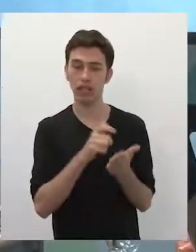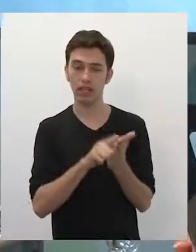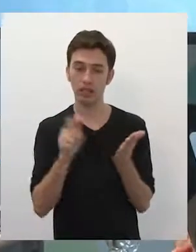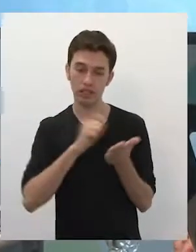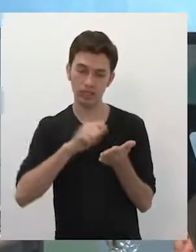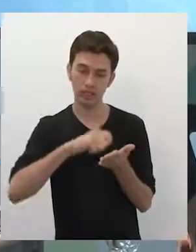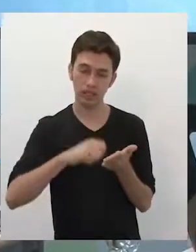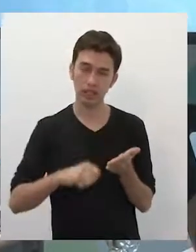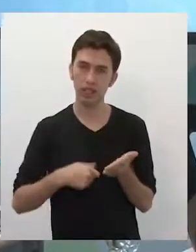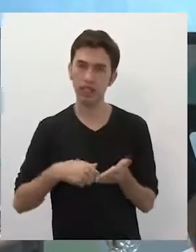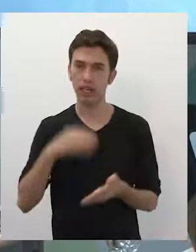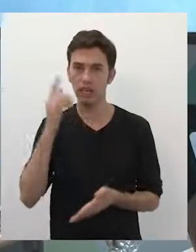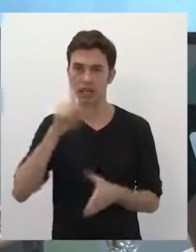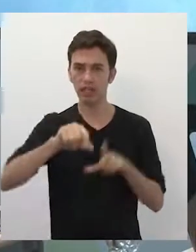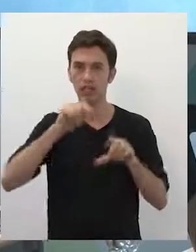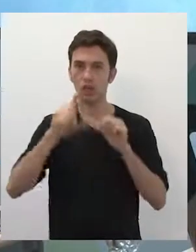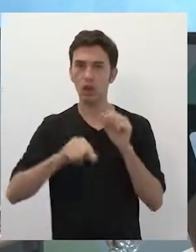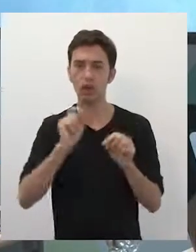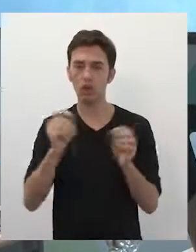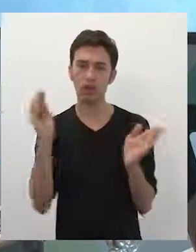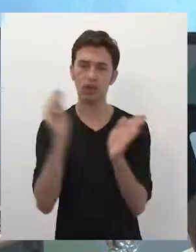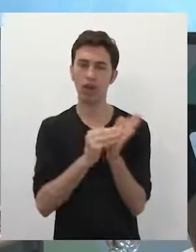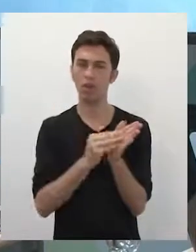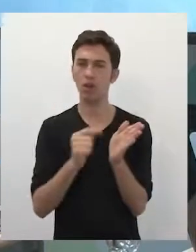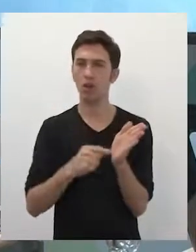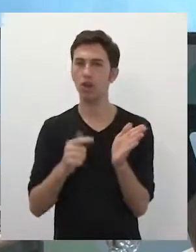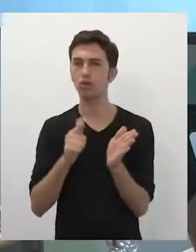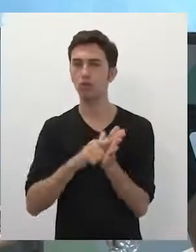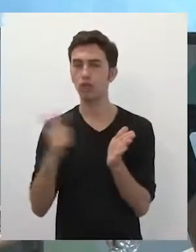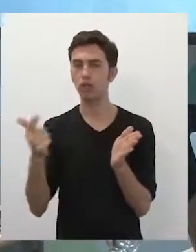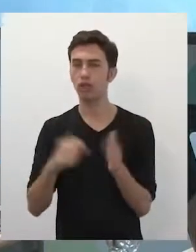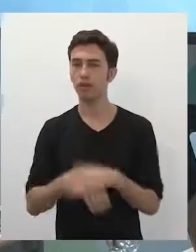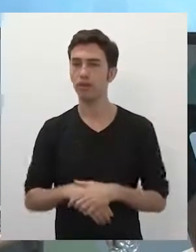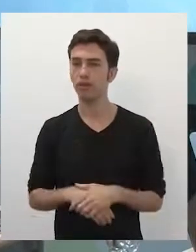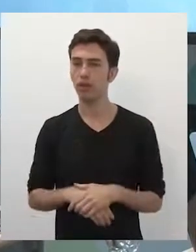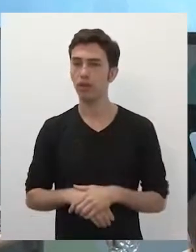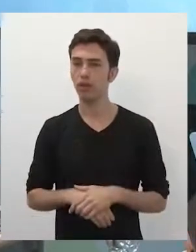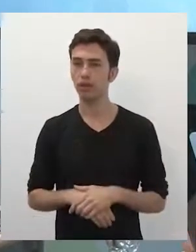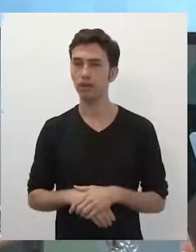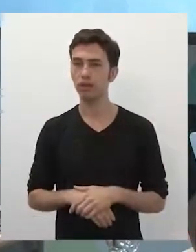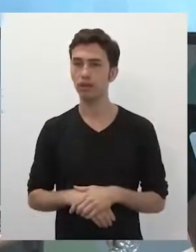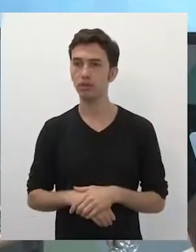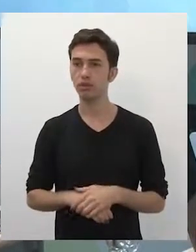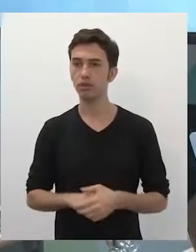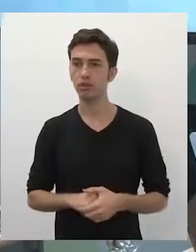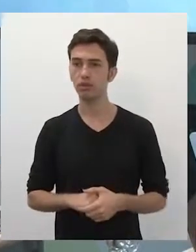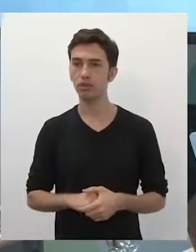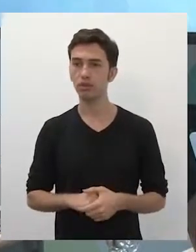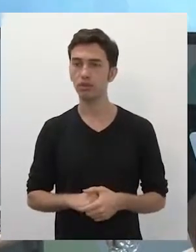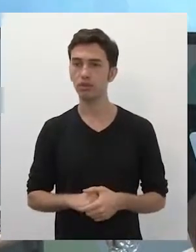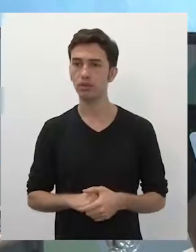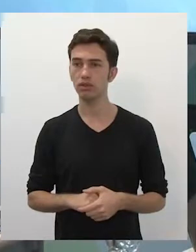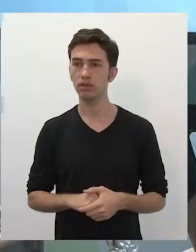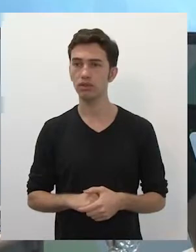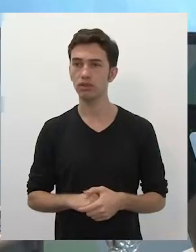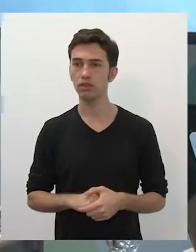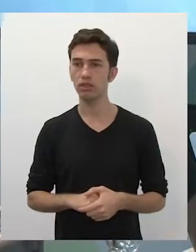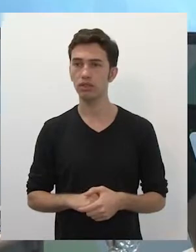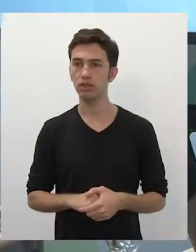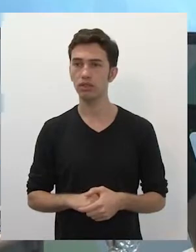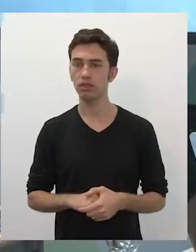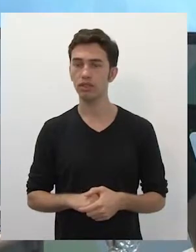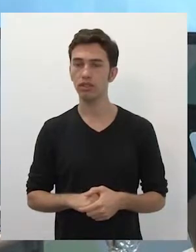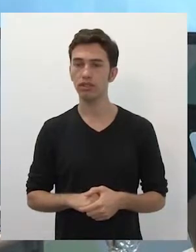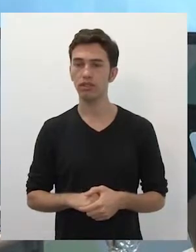jornal? Como eles descobrem as informações? Crie hipóteses. Vocês podem responder as duas perguntas em uma